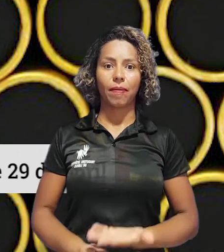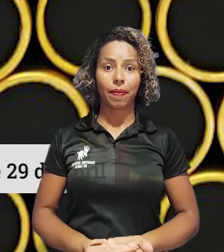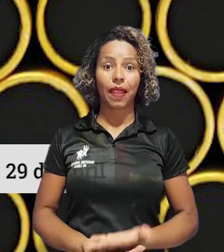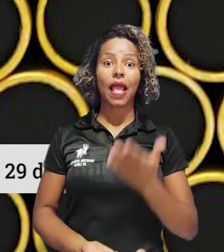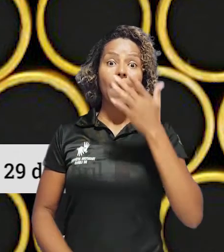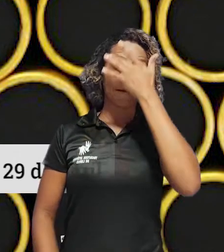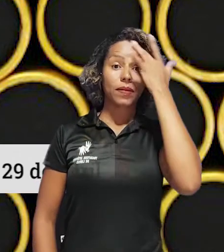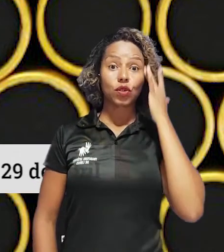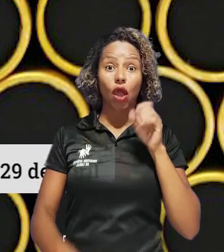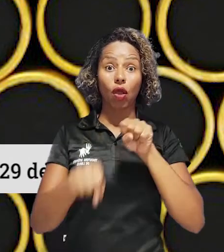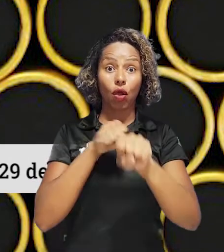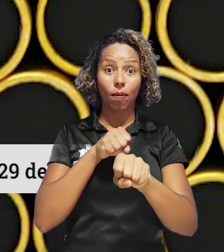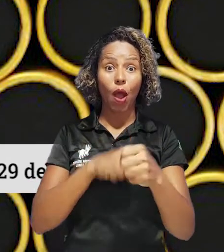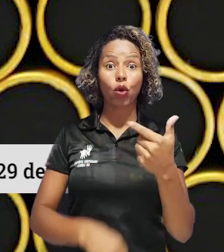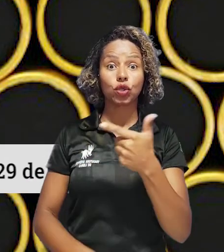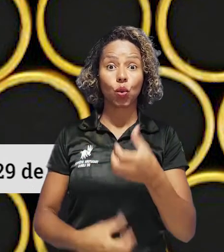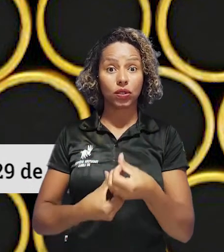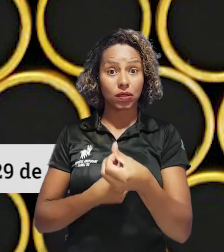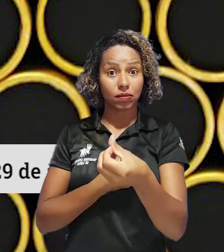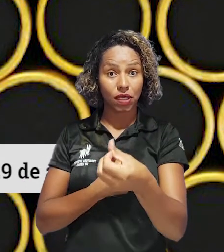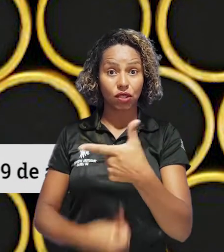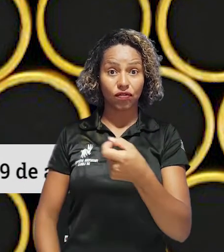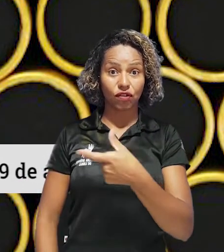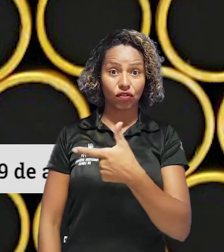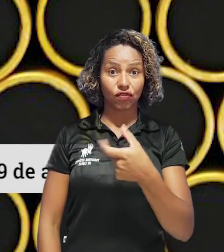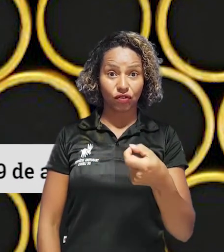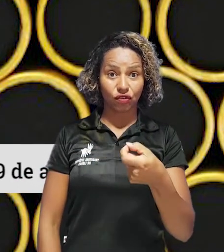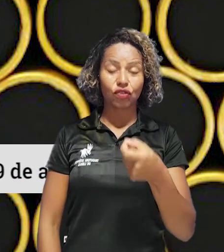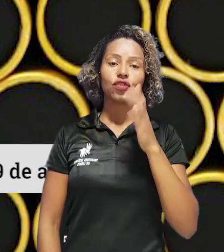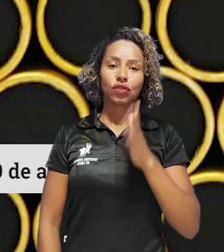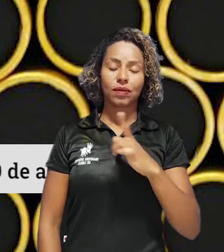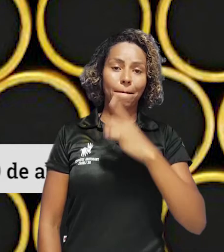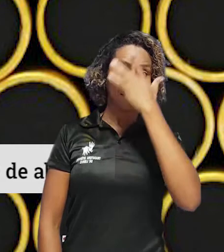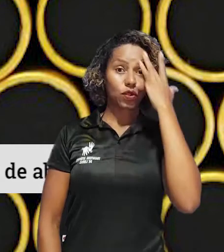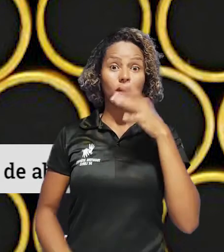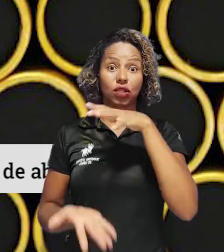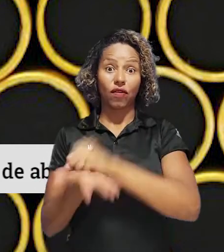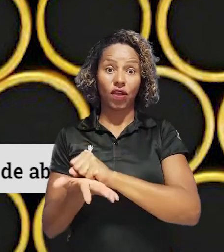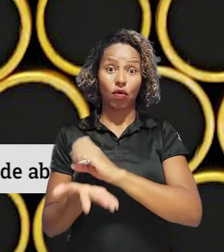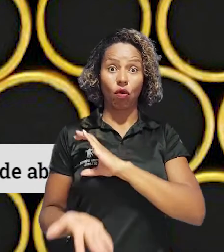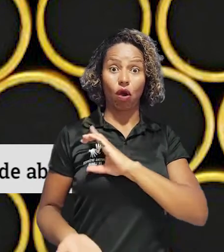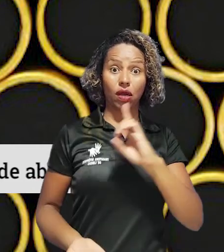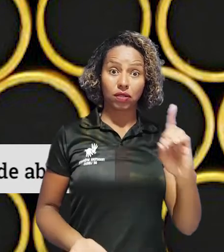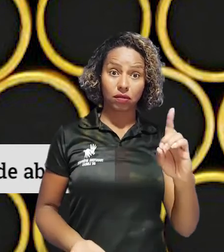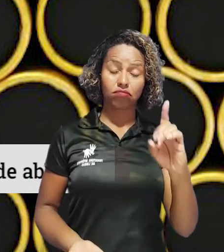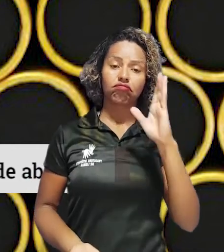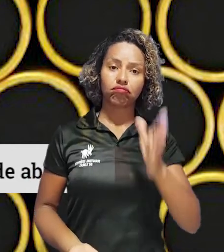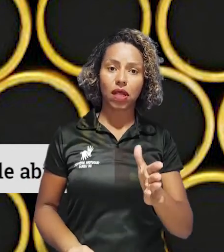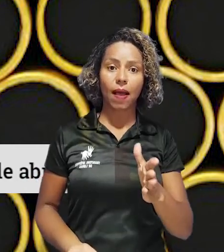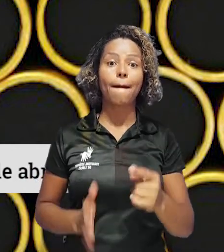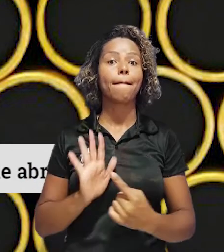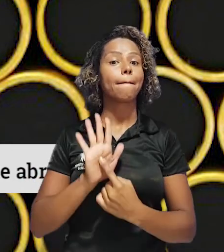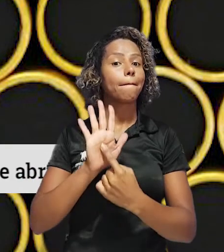formandos são do segundo semestre de 2020 e foram escritos para colação de grau pelos coordenadores de curso as informações